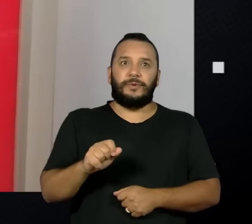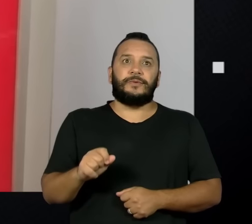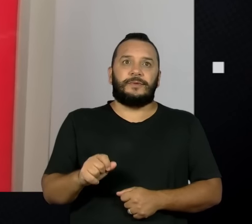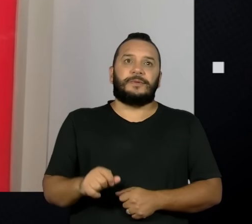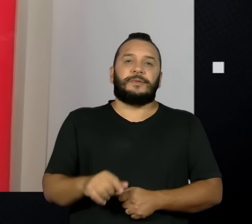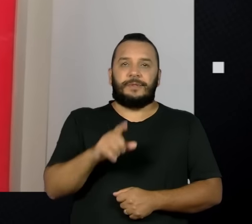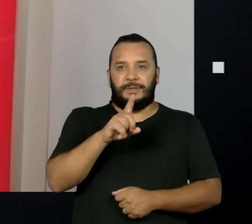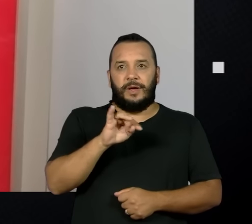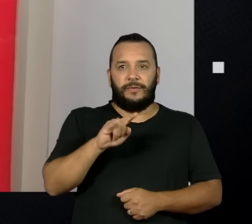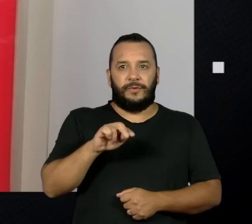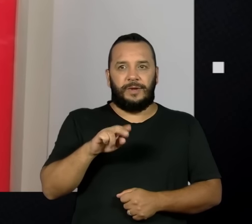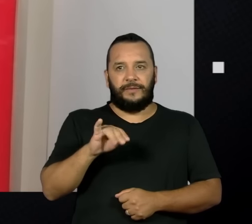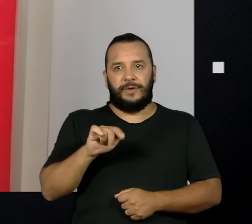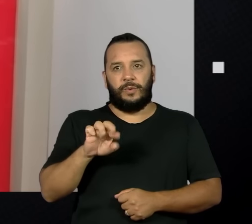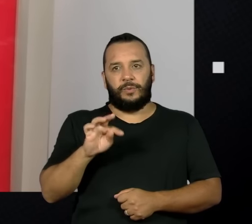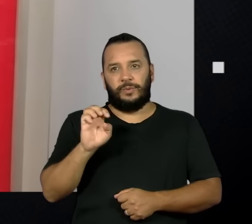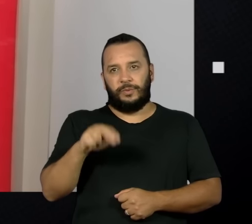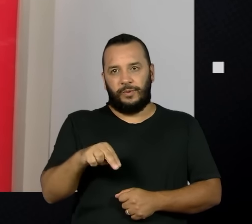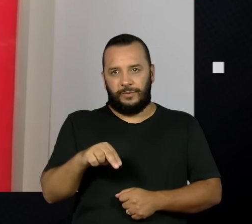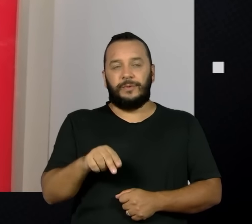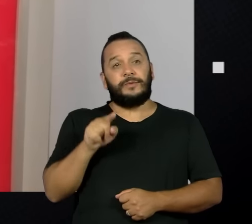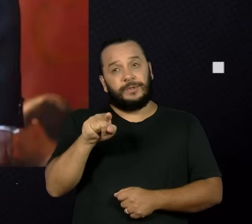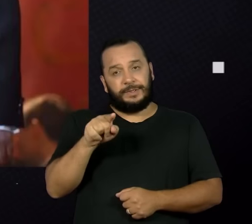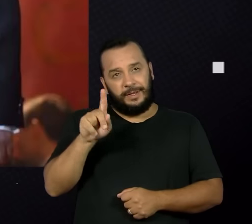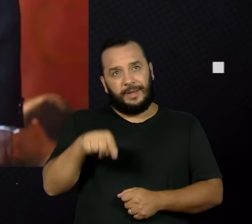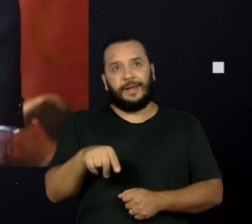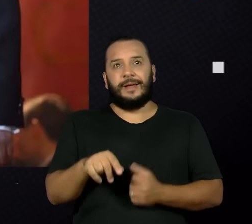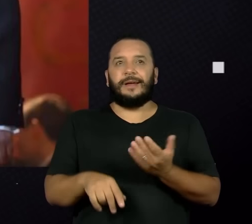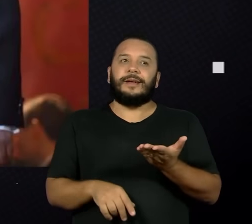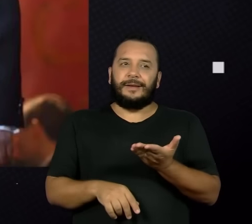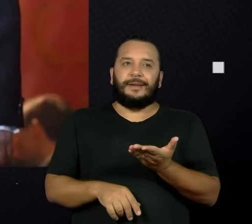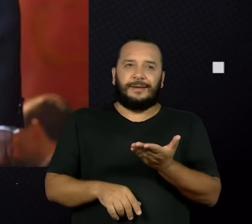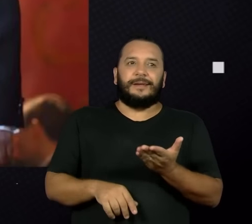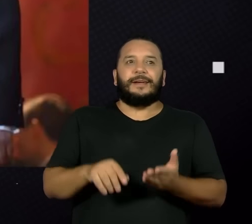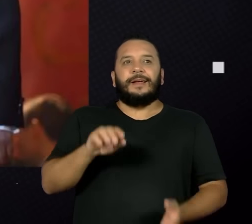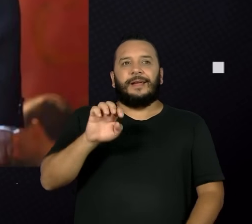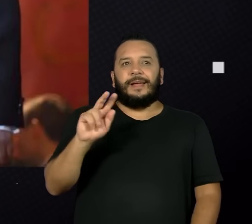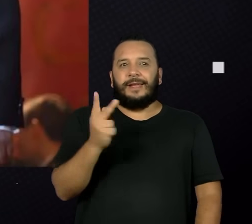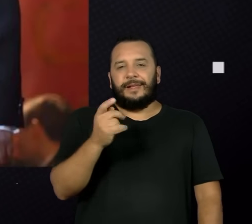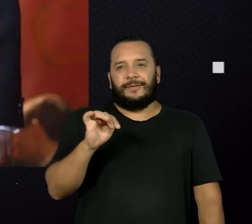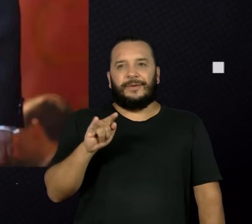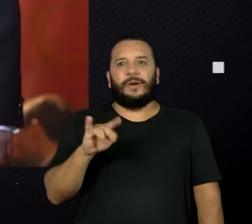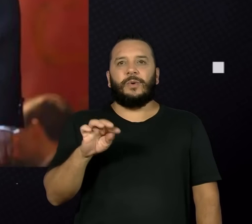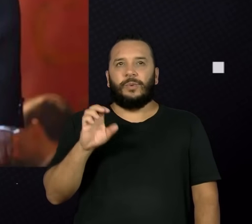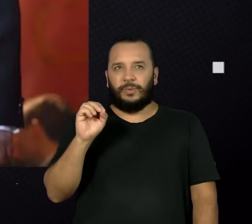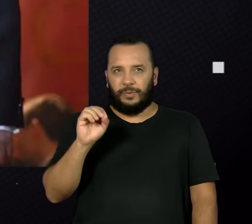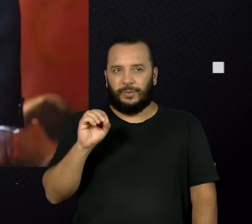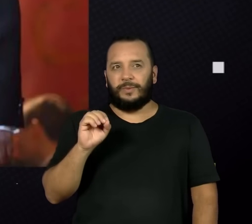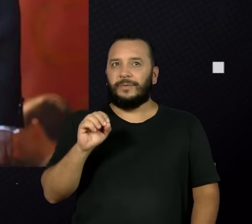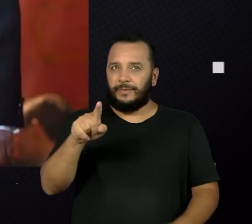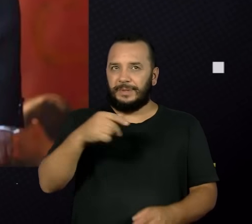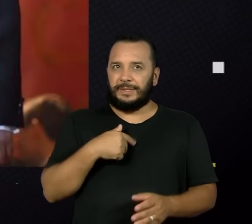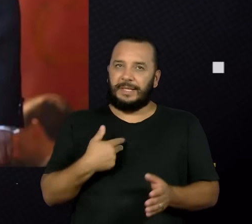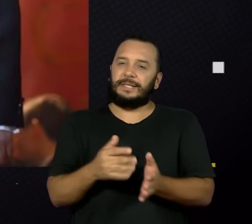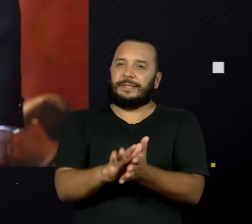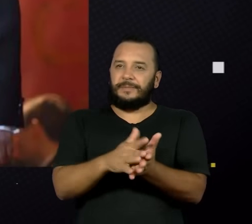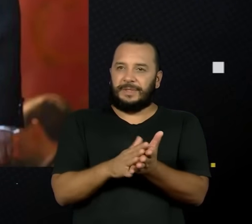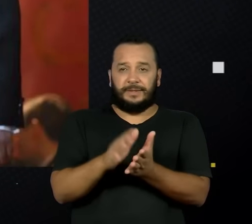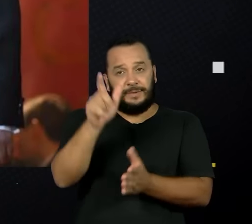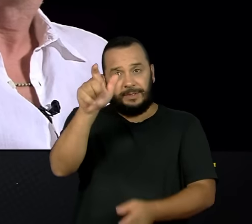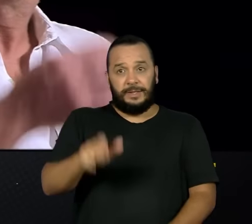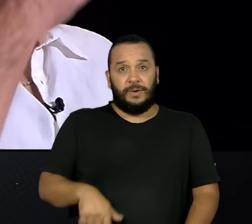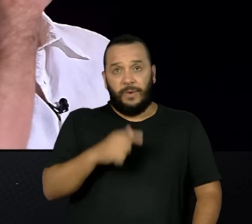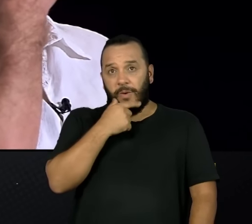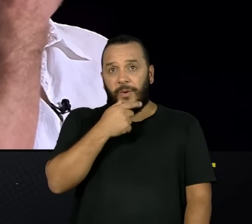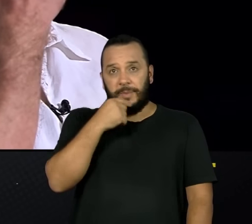Dal Erivelto onde você fez Erivelto Martins um grande sambista eh uma pessoa um homem importante